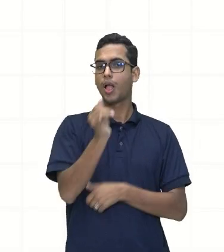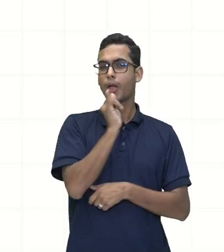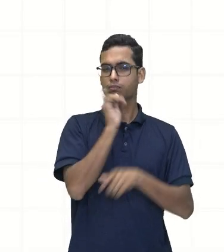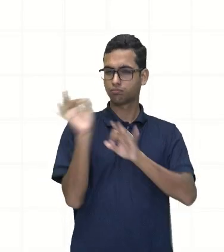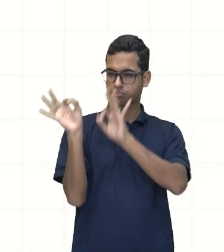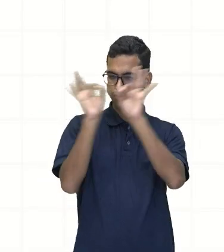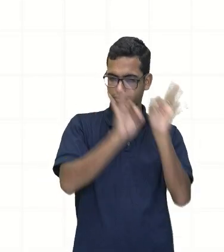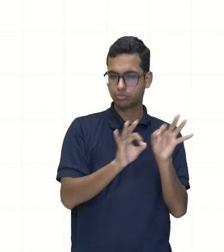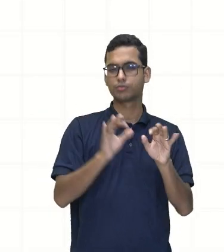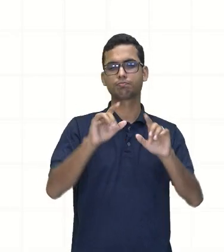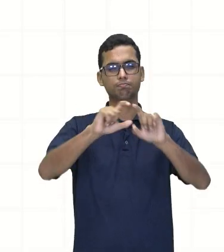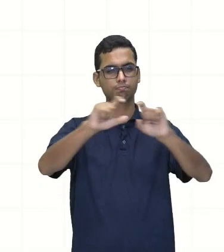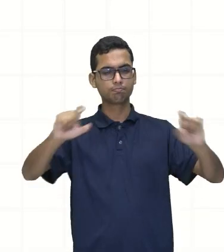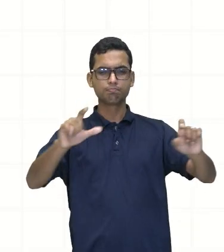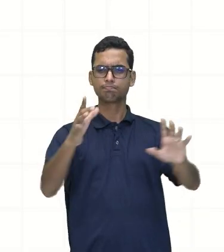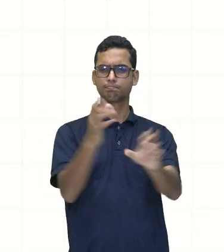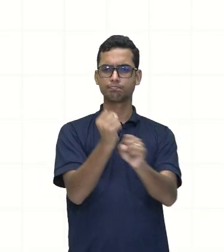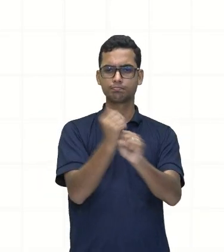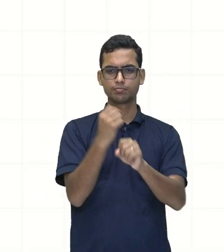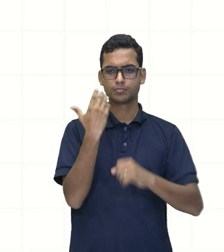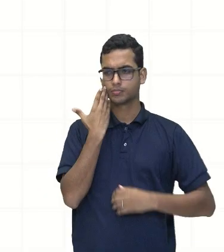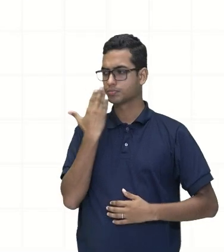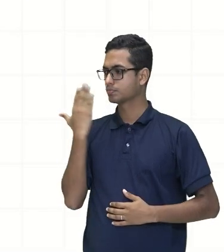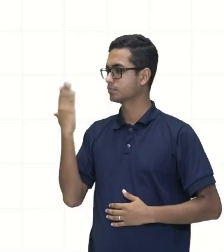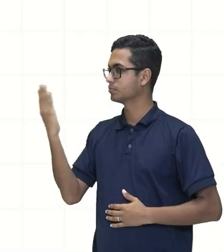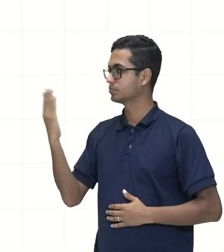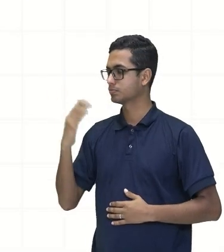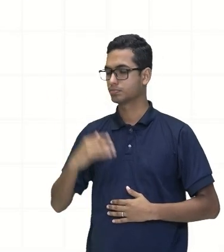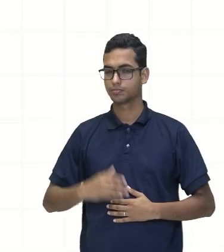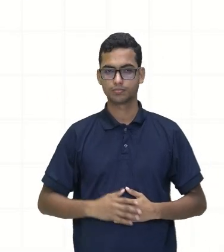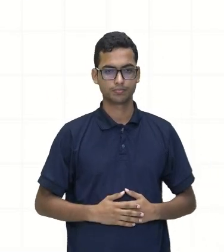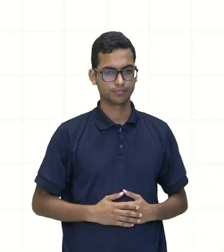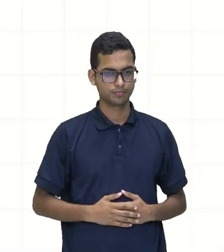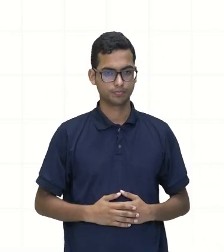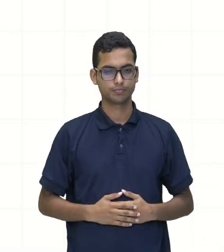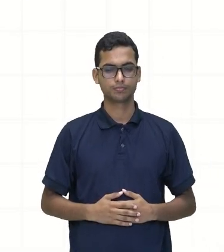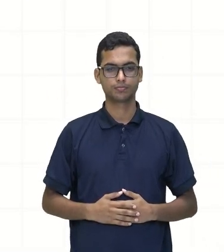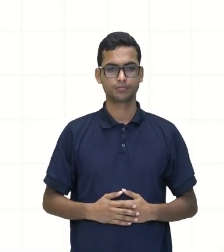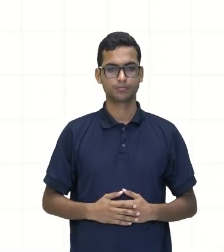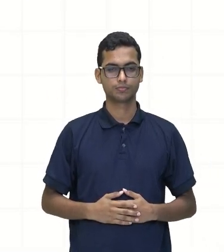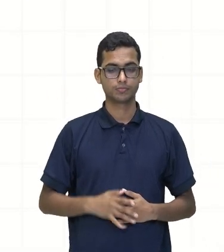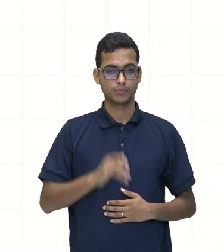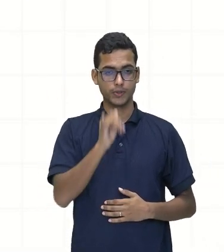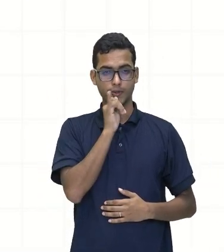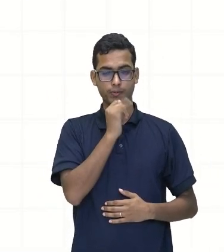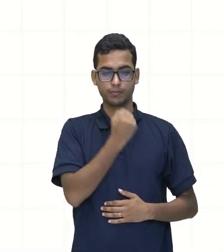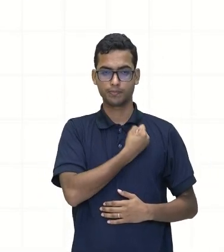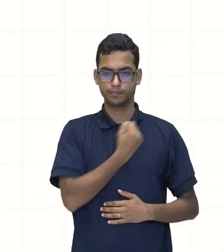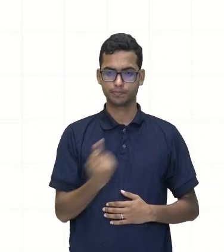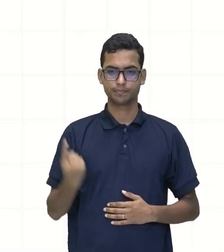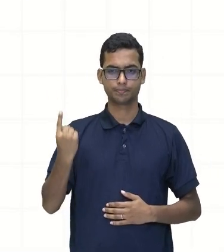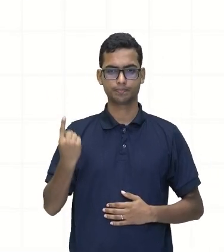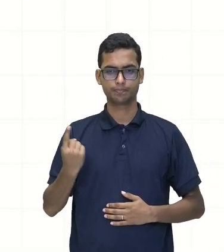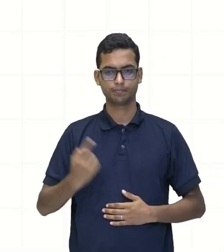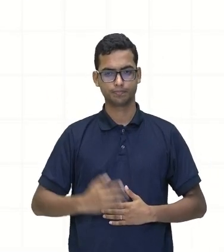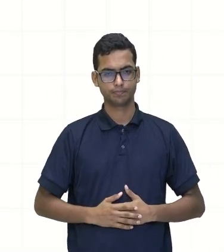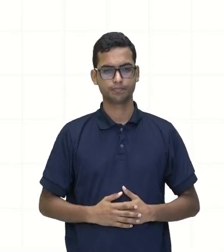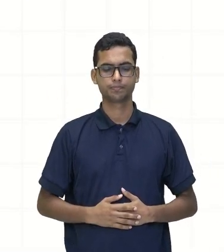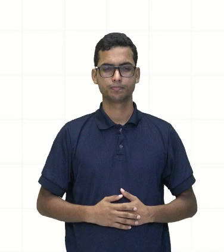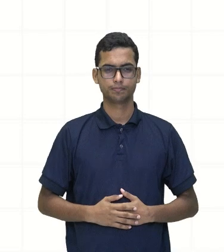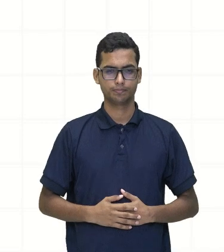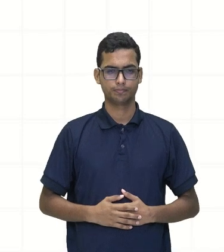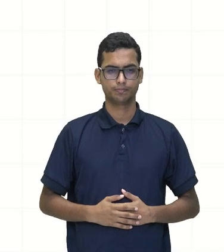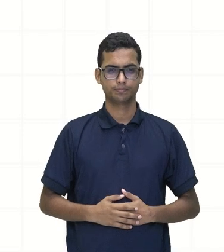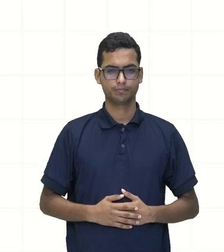algumas operações aqui com os nossos números inteiros. Vamos aqui para o nosso exemplo 1. No início do